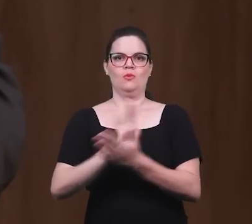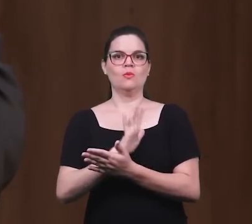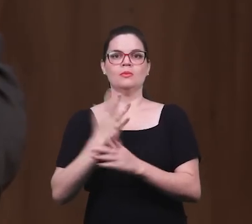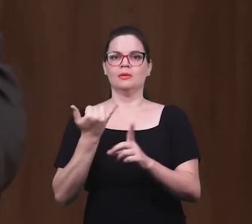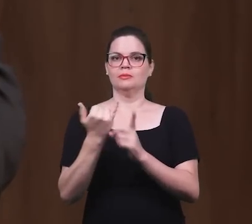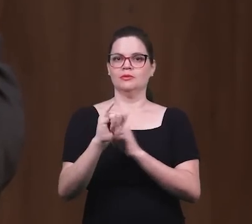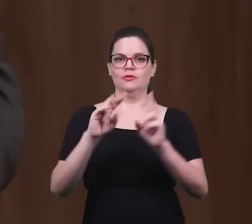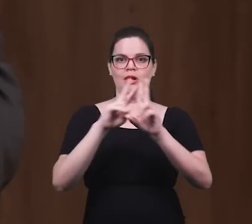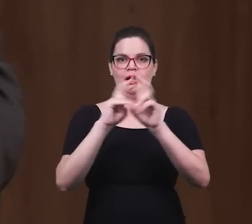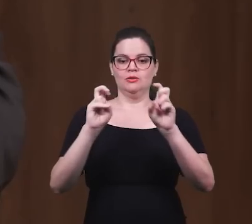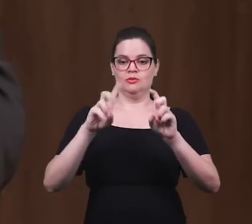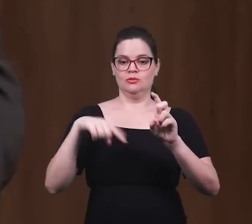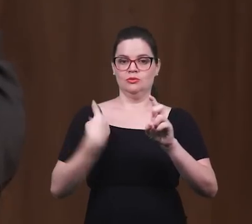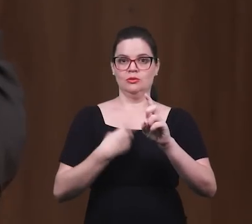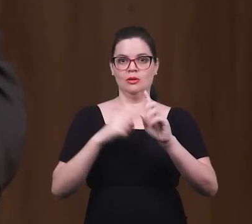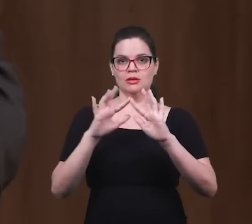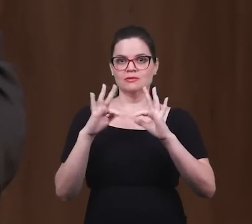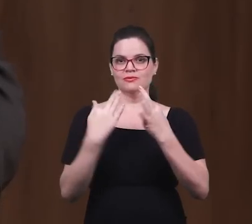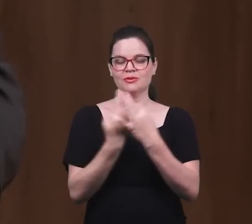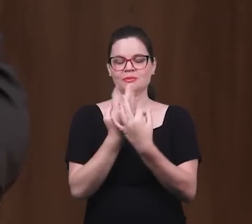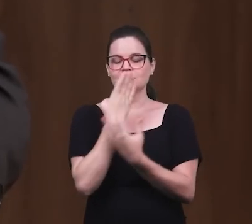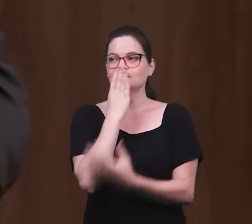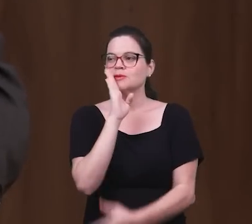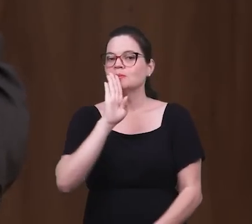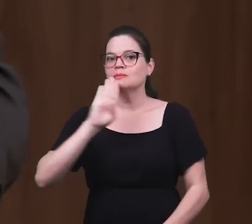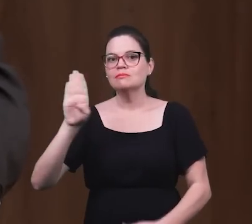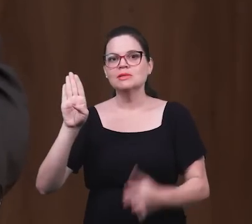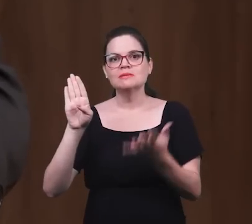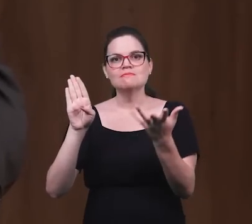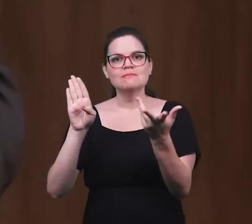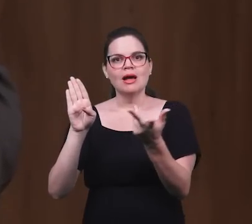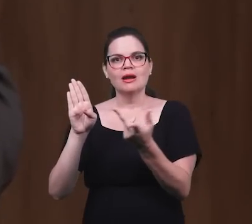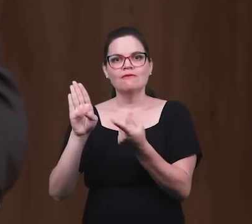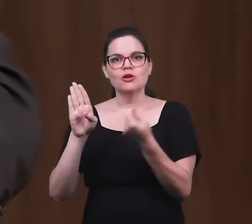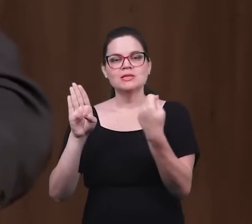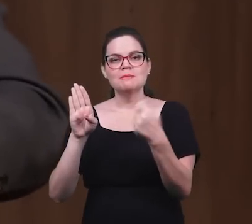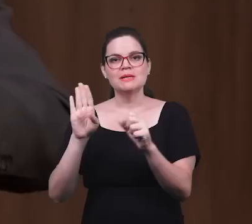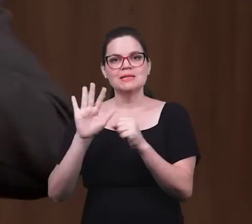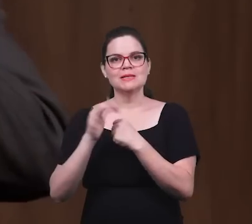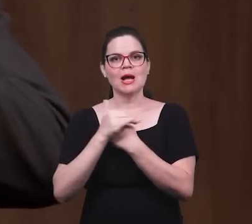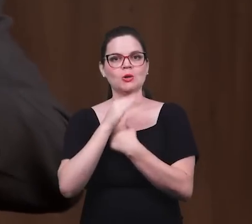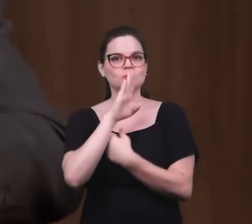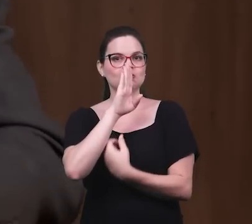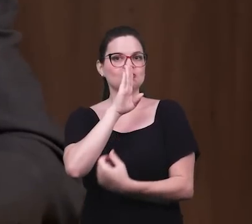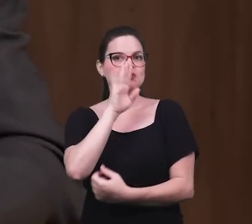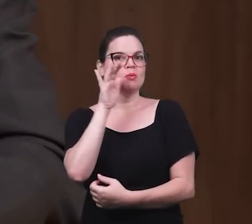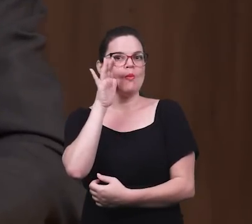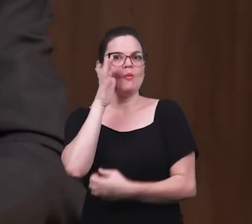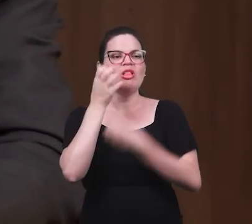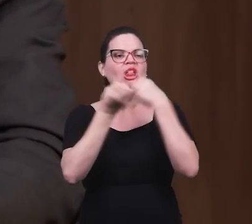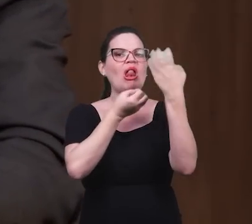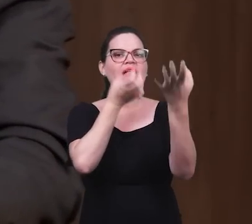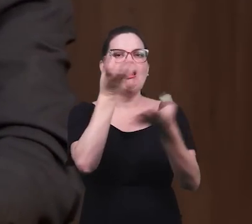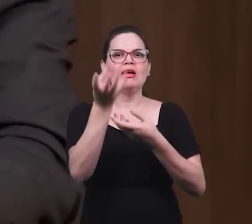nosso lar, promessas maravilhosas, que precisam ficar escondidas. Você não pode sair por aí falando. Exatamente. Você não pode